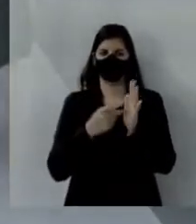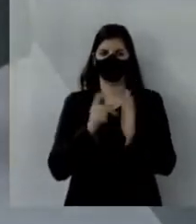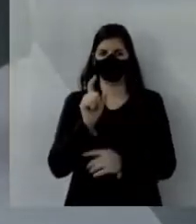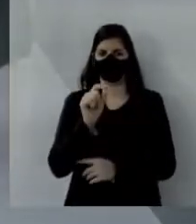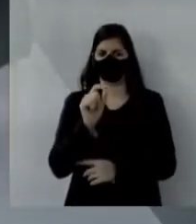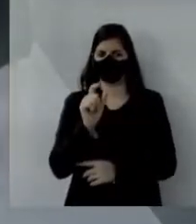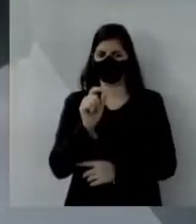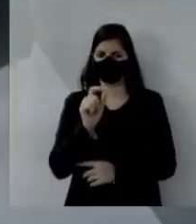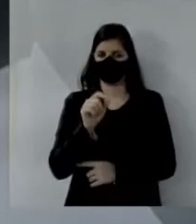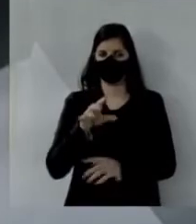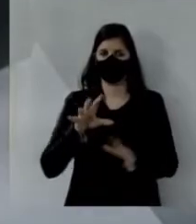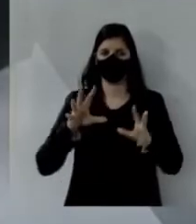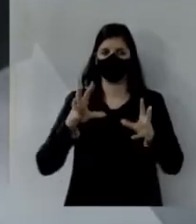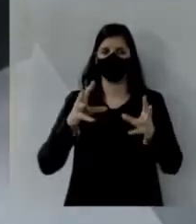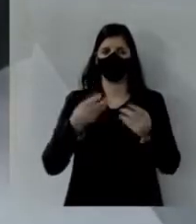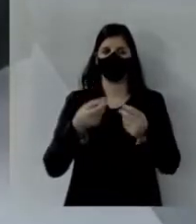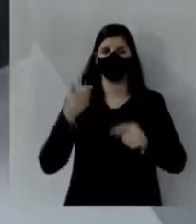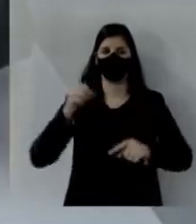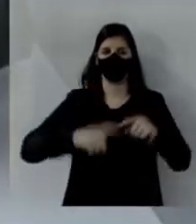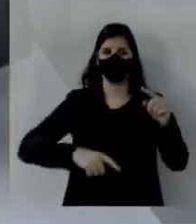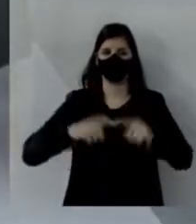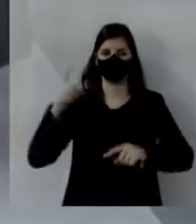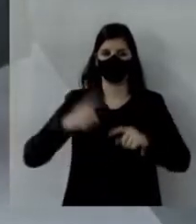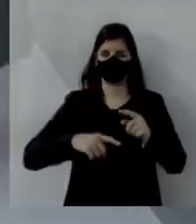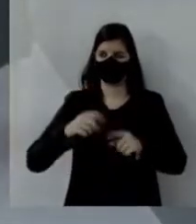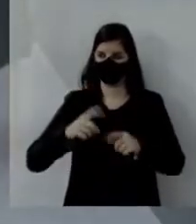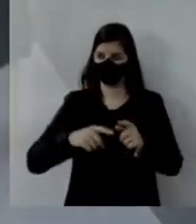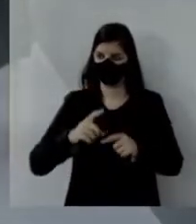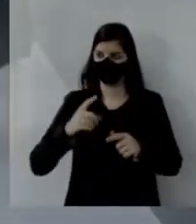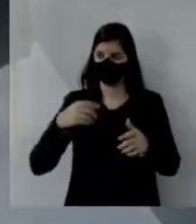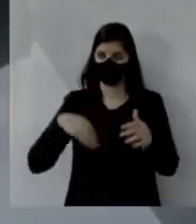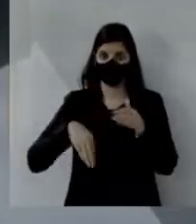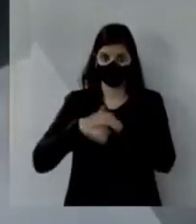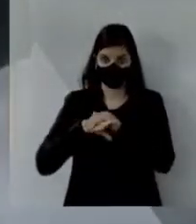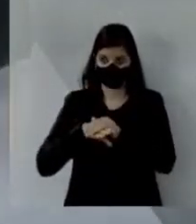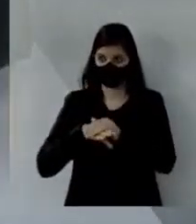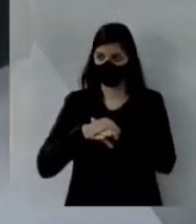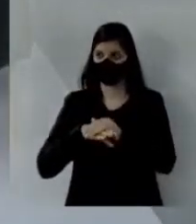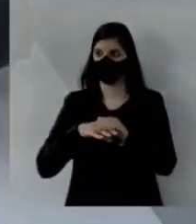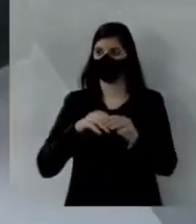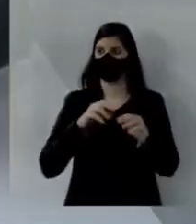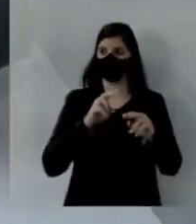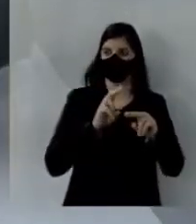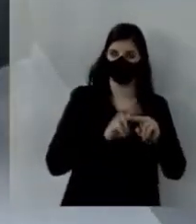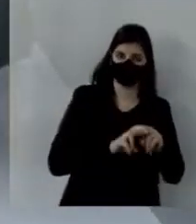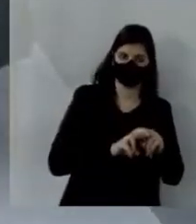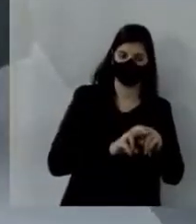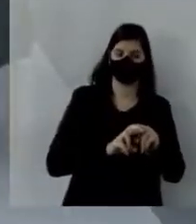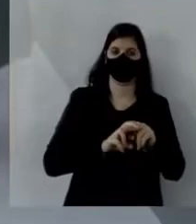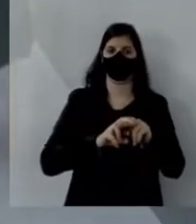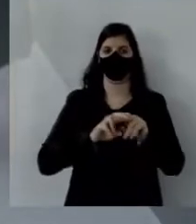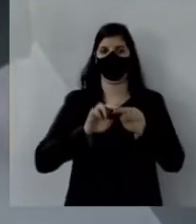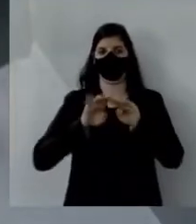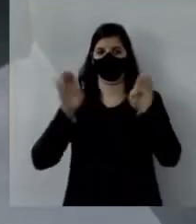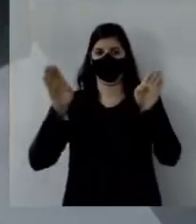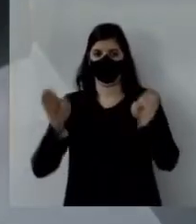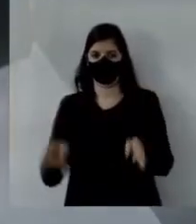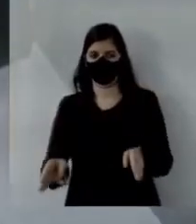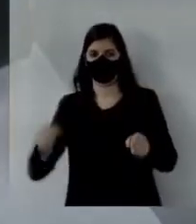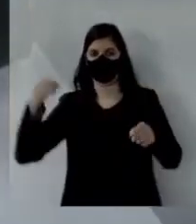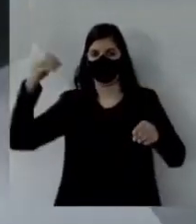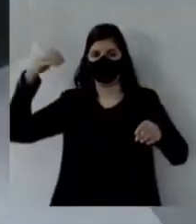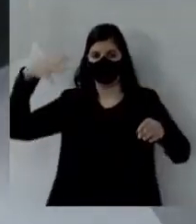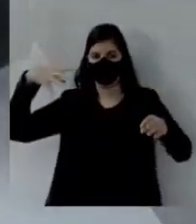Então, todos os objetos que estão compostos aqui na nossa maquete, desde o rack, o sofá, a mesa, né, a